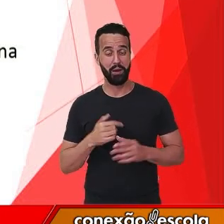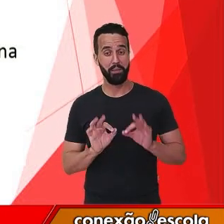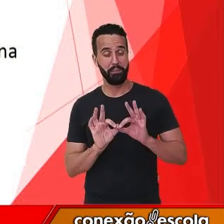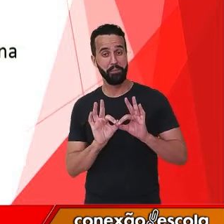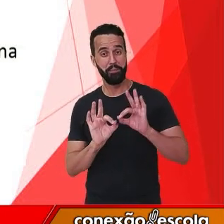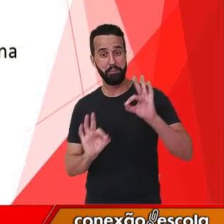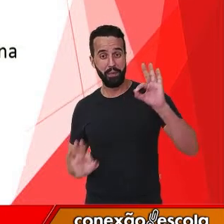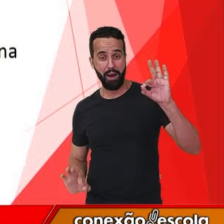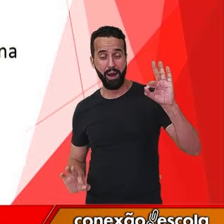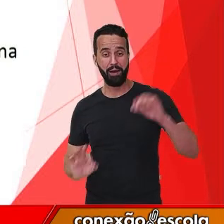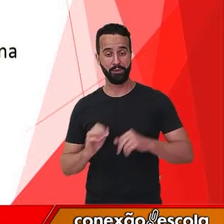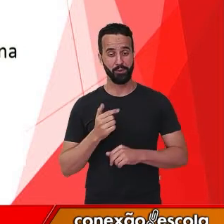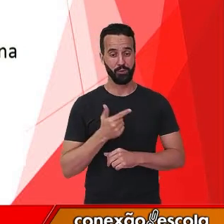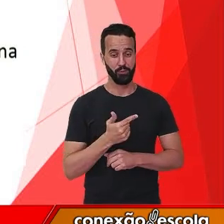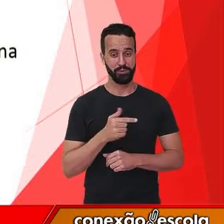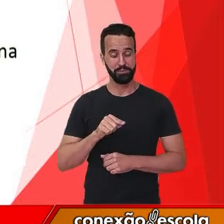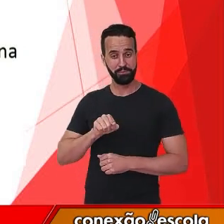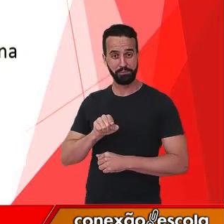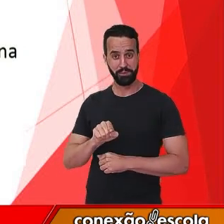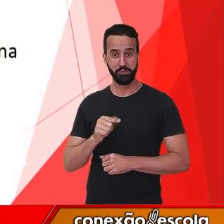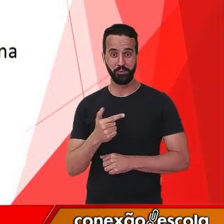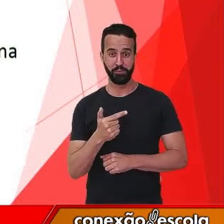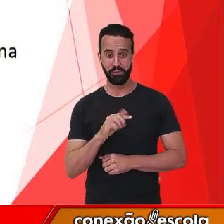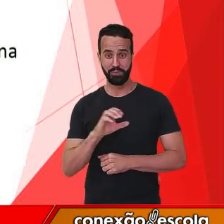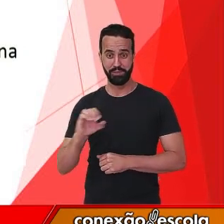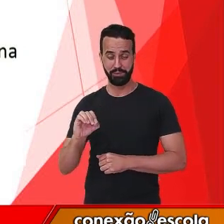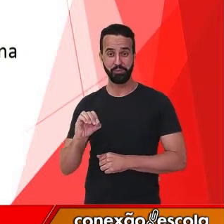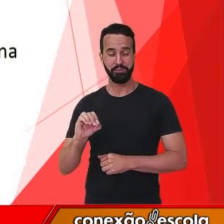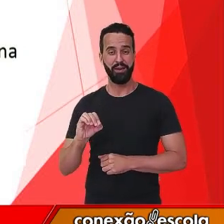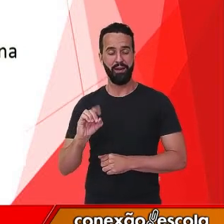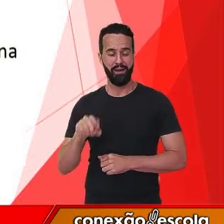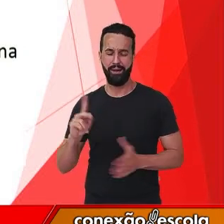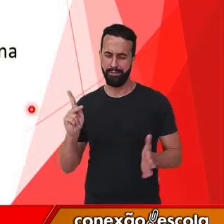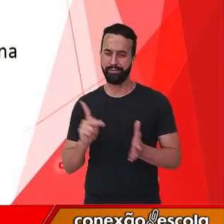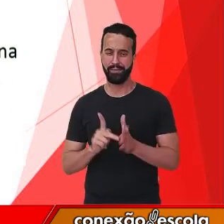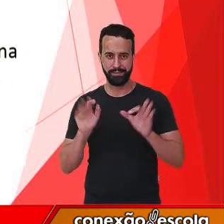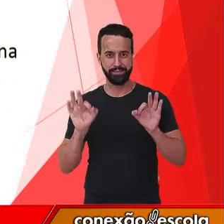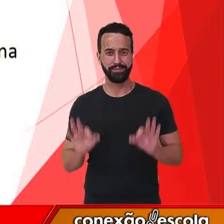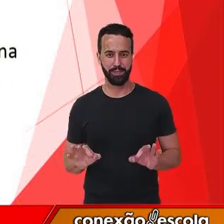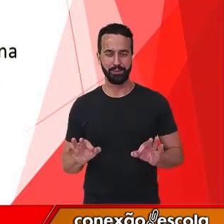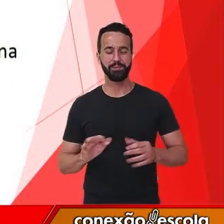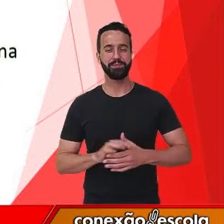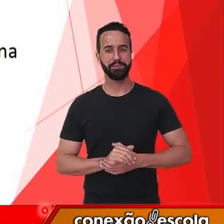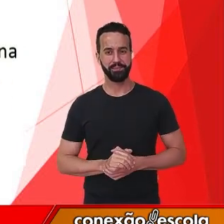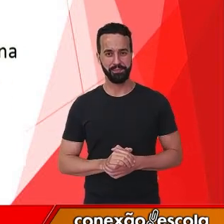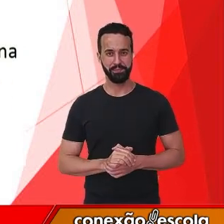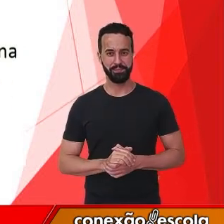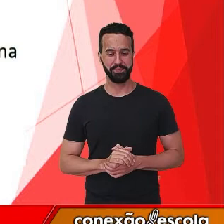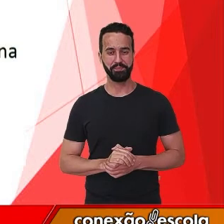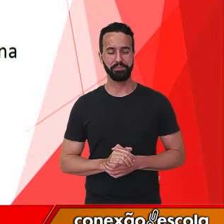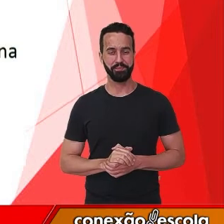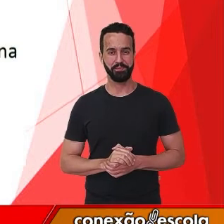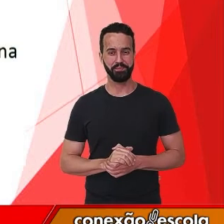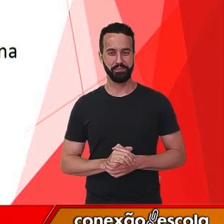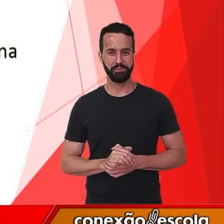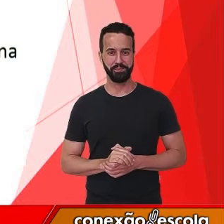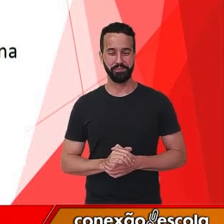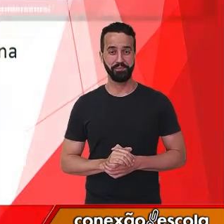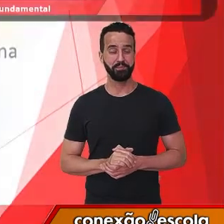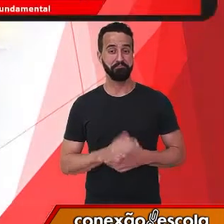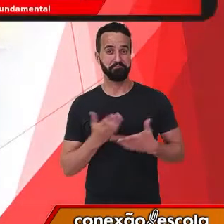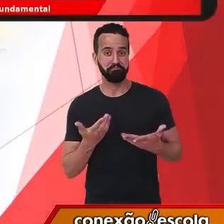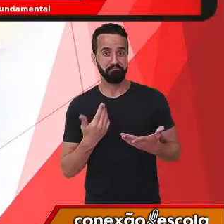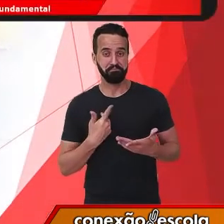2 a 200 km na realidade e simplesmente o